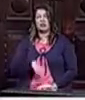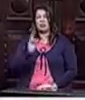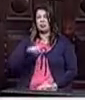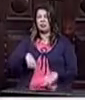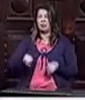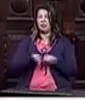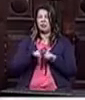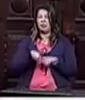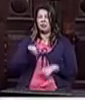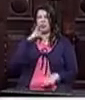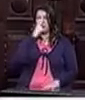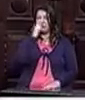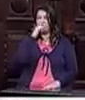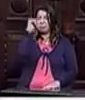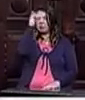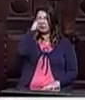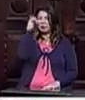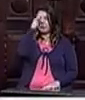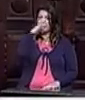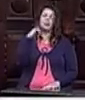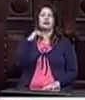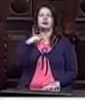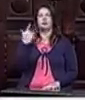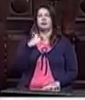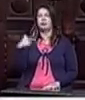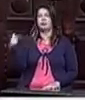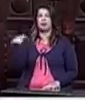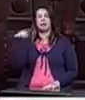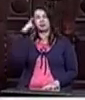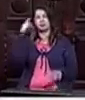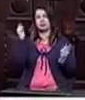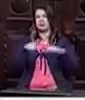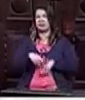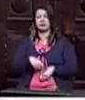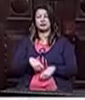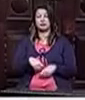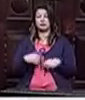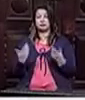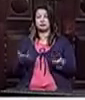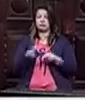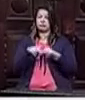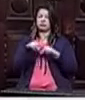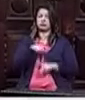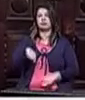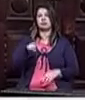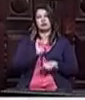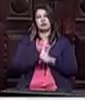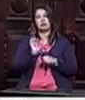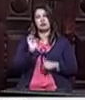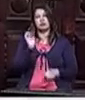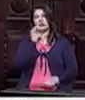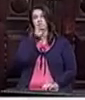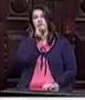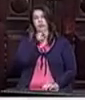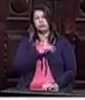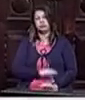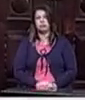patético, isso é um desgoverno, são incompetentes. É por isso que o Rio de Janeiro está nessa situação. Pois não, deputado